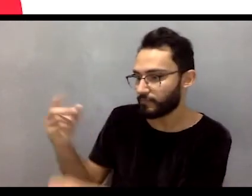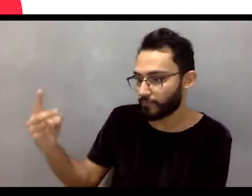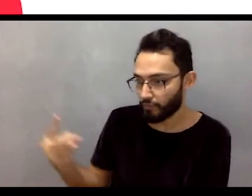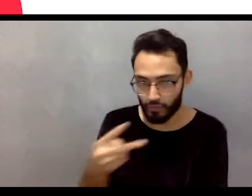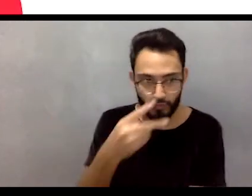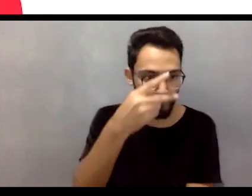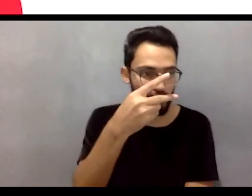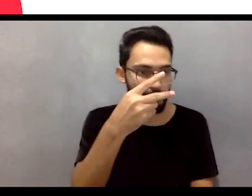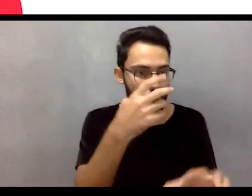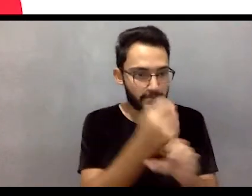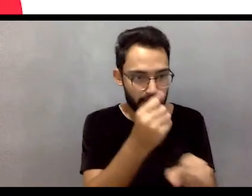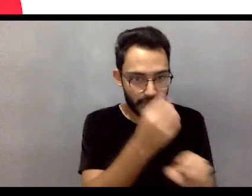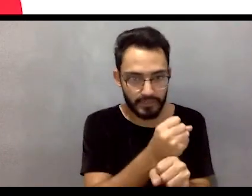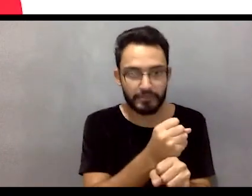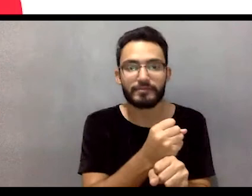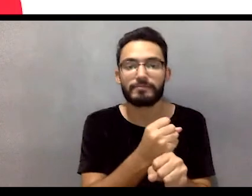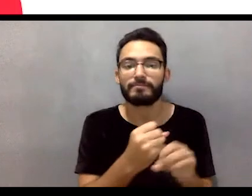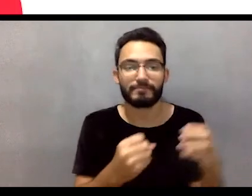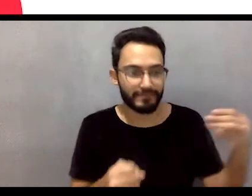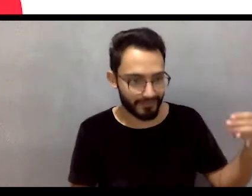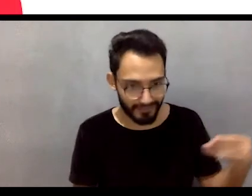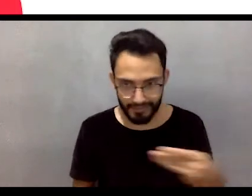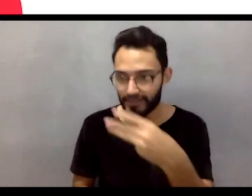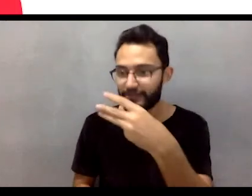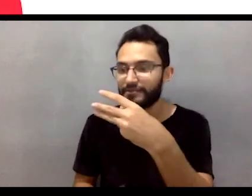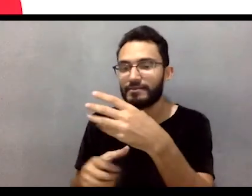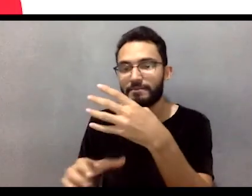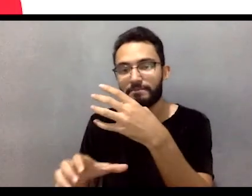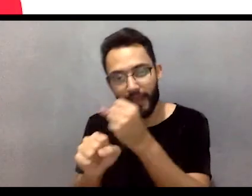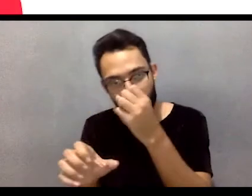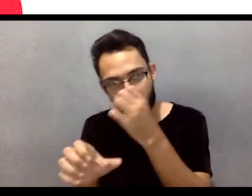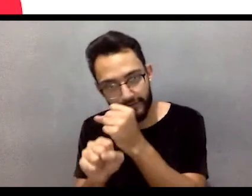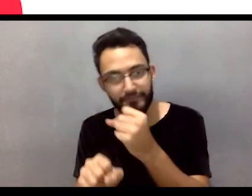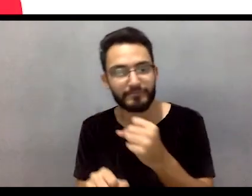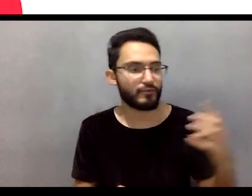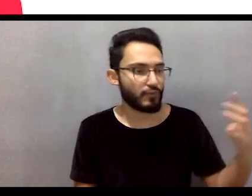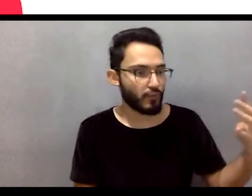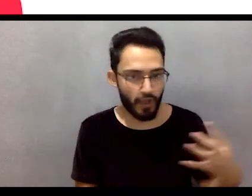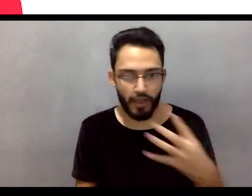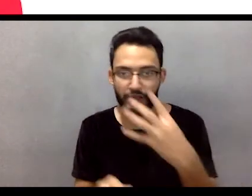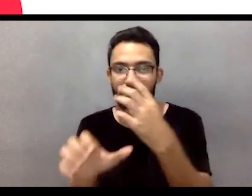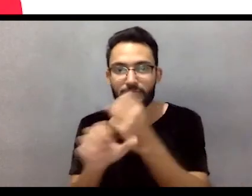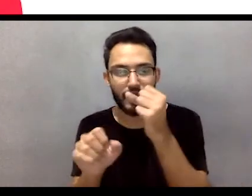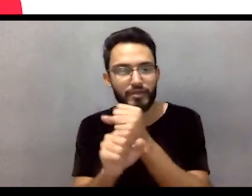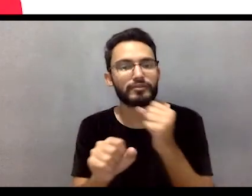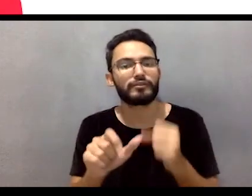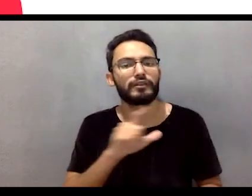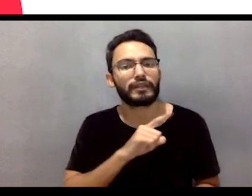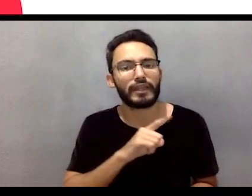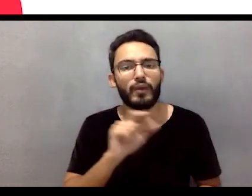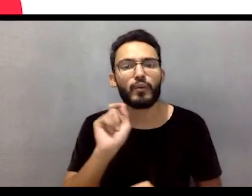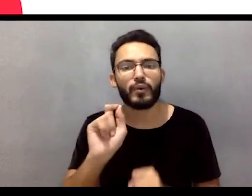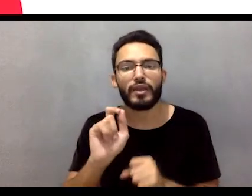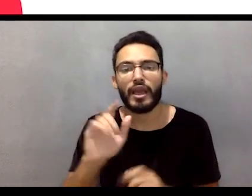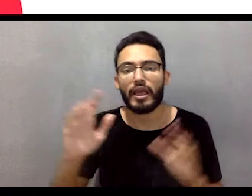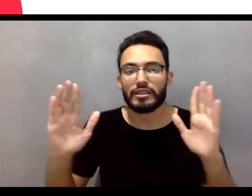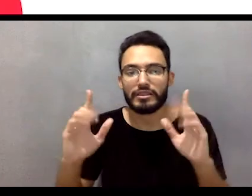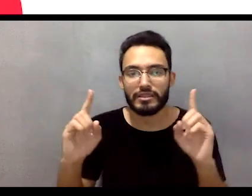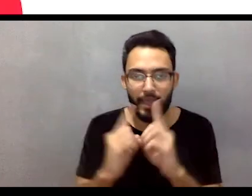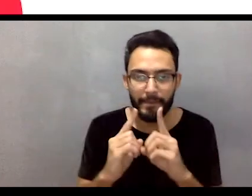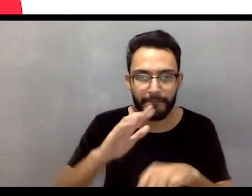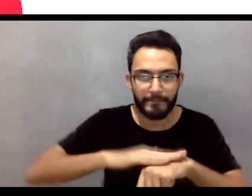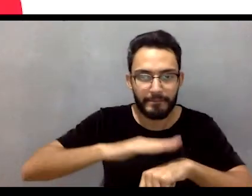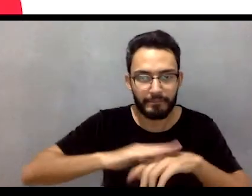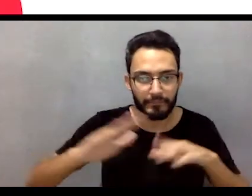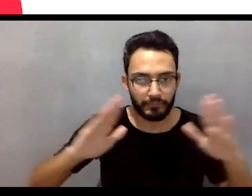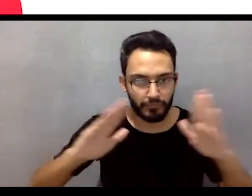pesa. 3, pesa. Criticidade no tempo. Ele tem uma criticidade no tempo? Sim, não, como é